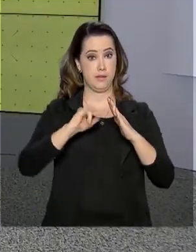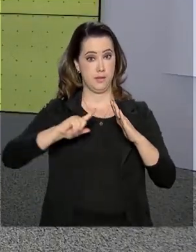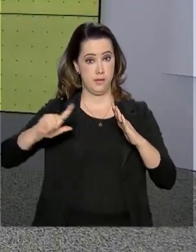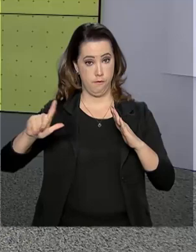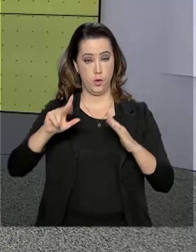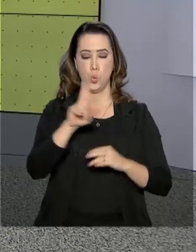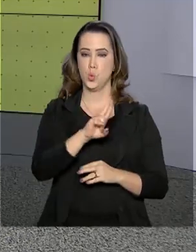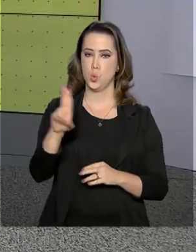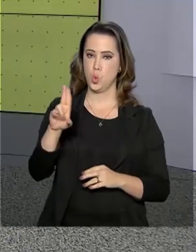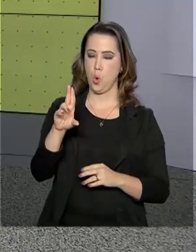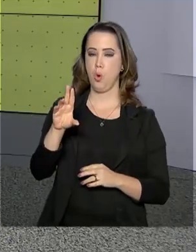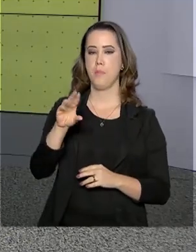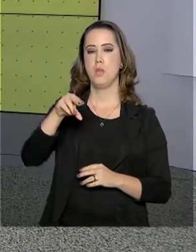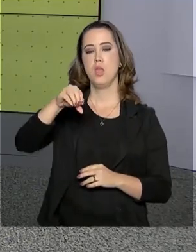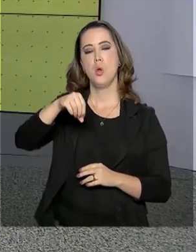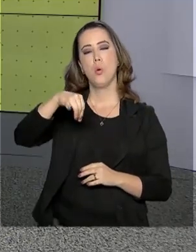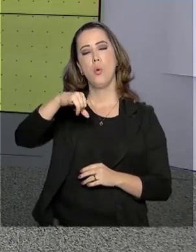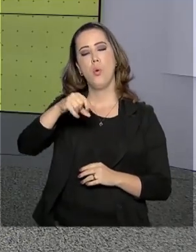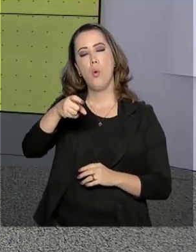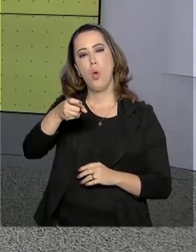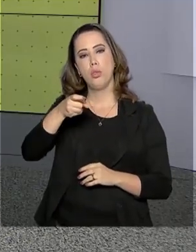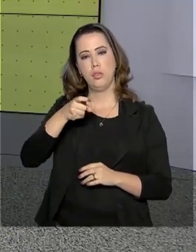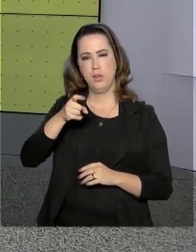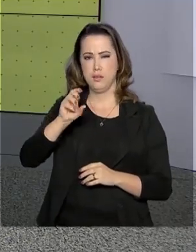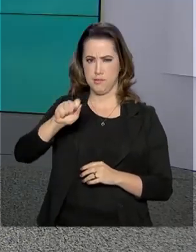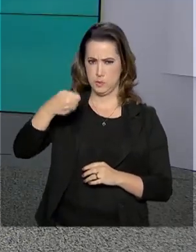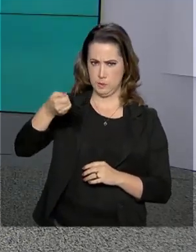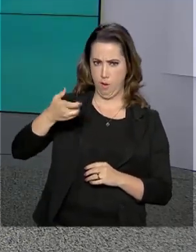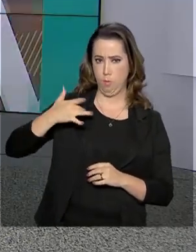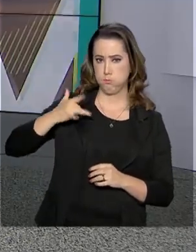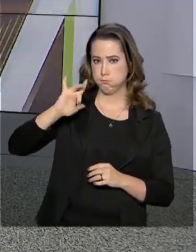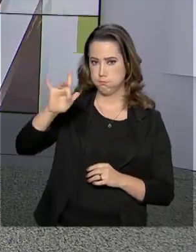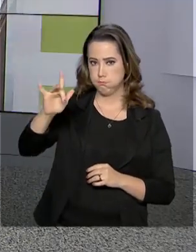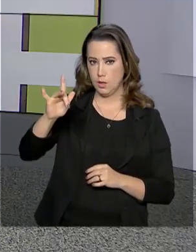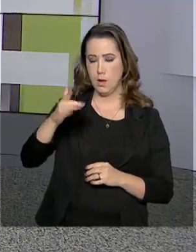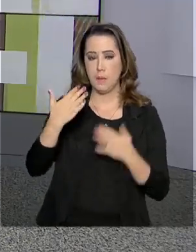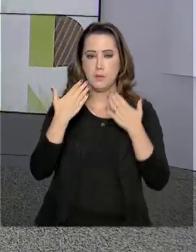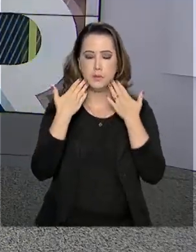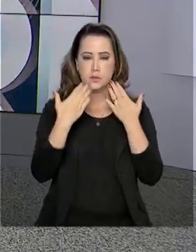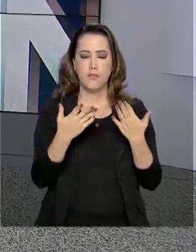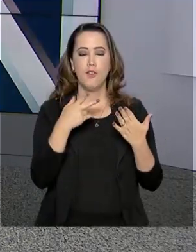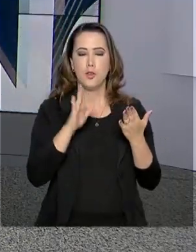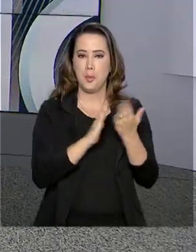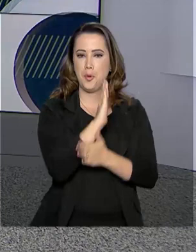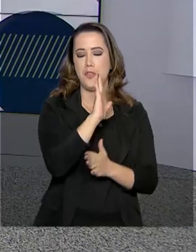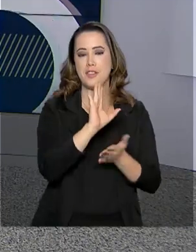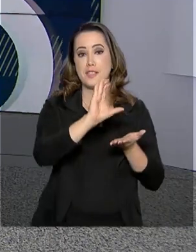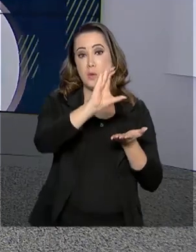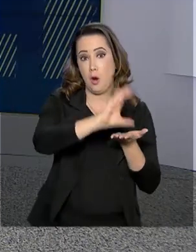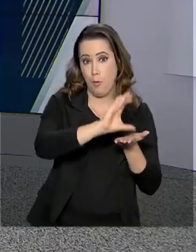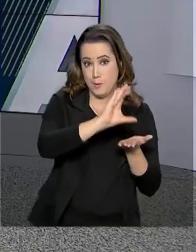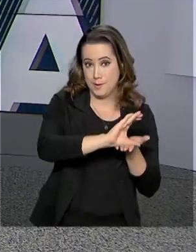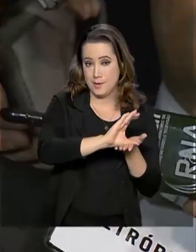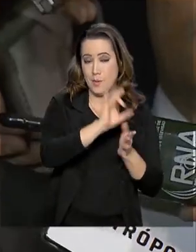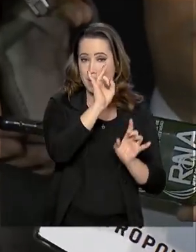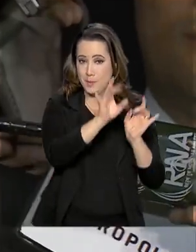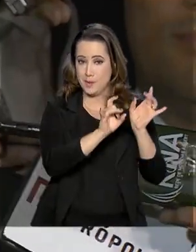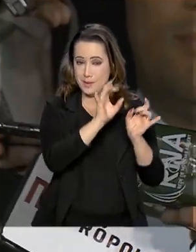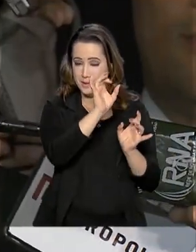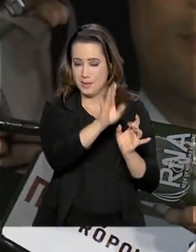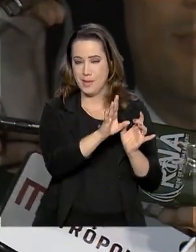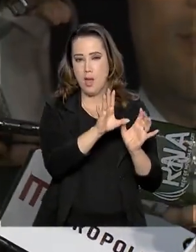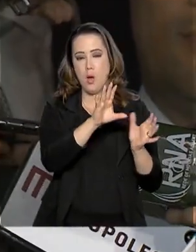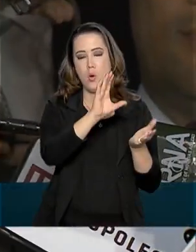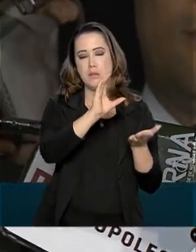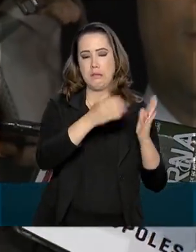aprovação do texto principal da nova Previdência, no início da tarde, pela Comissão Especial da Câmara dos Deputados. A gente